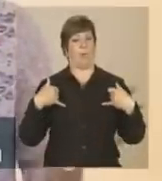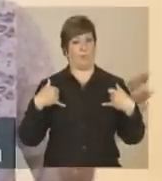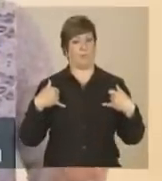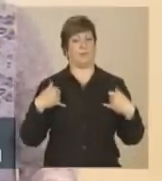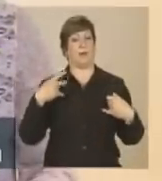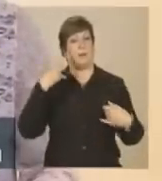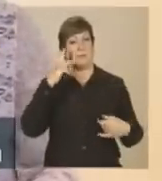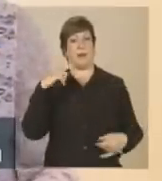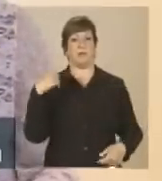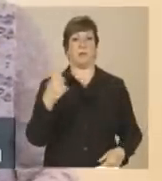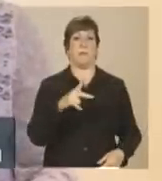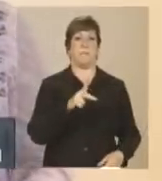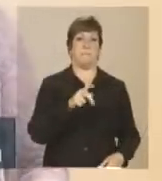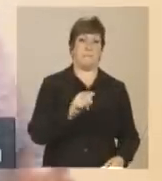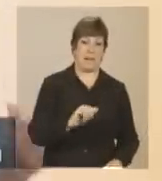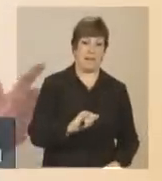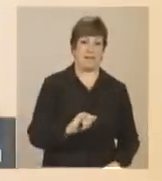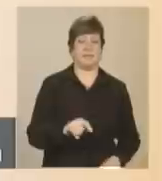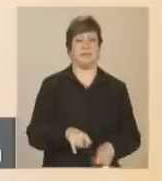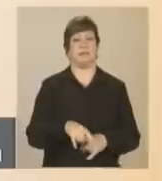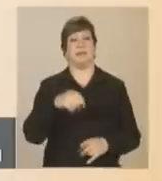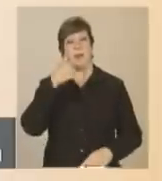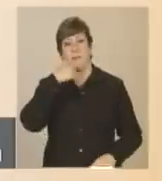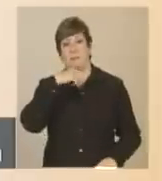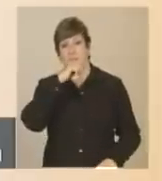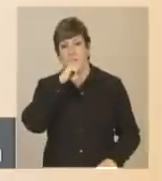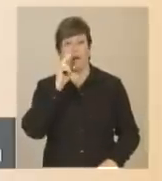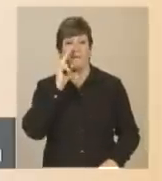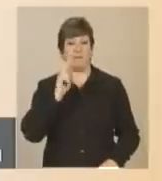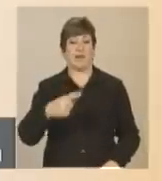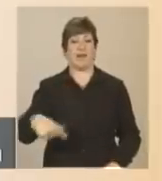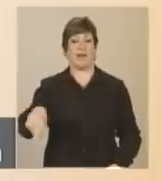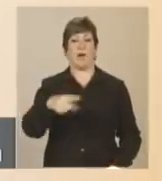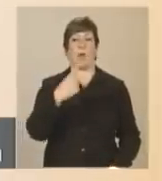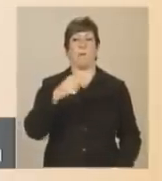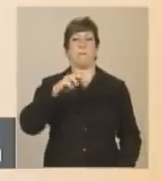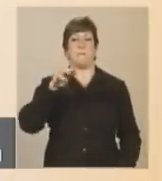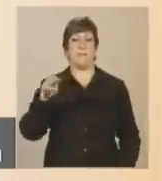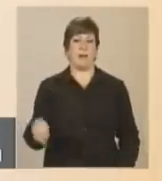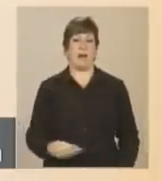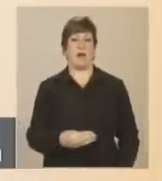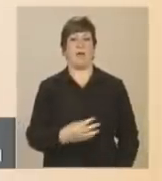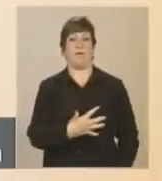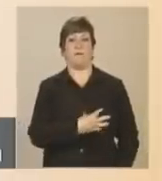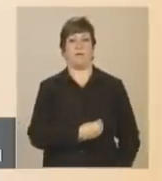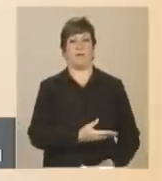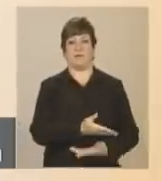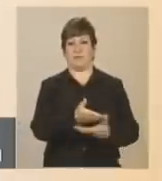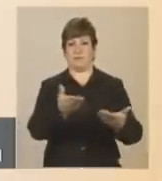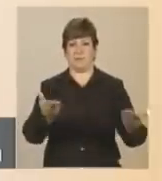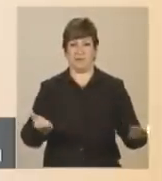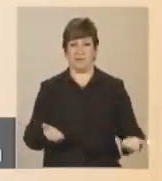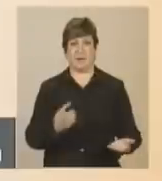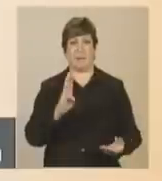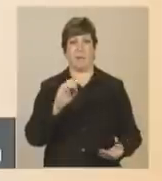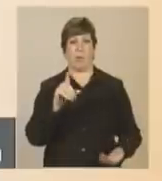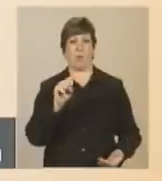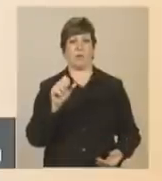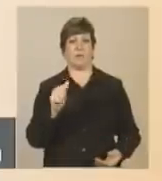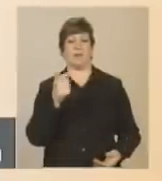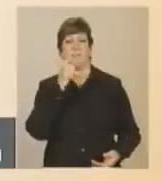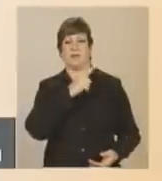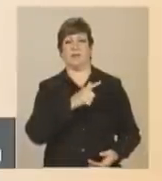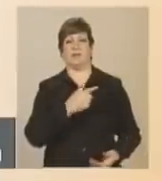para os pais e mães ver esses 1 milhão de bolsas concedidas. Mas, sobretudo, é